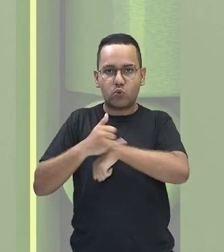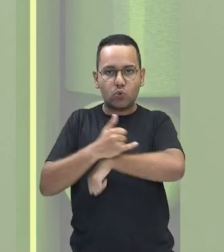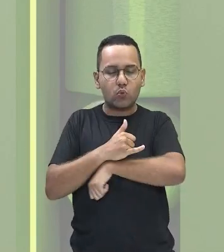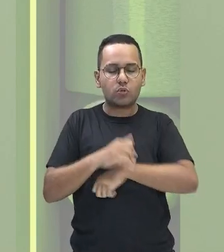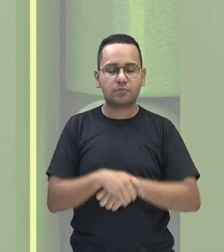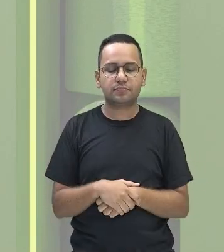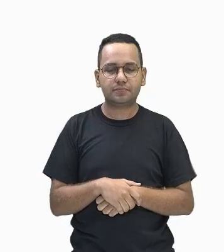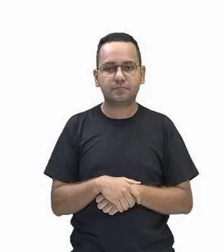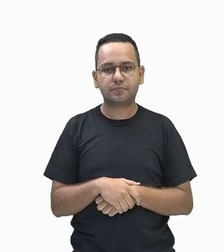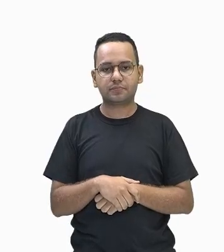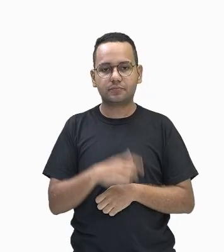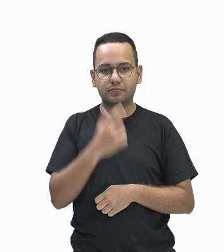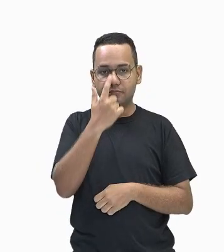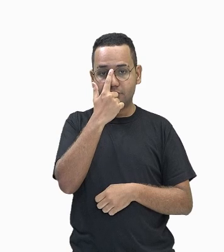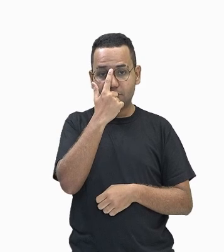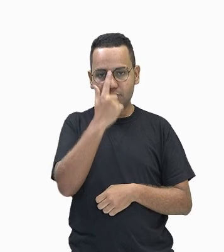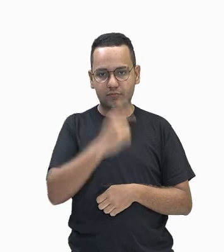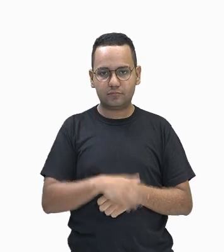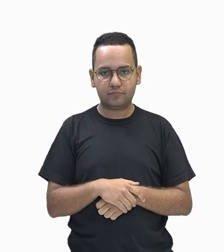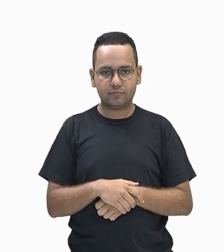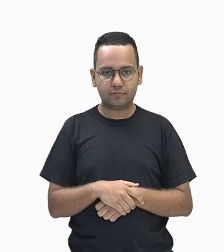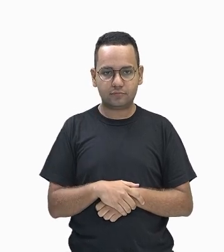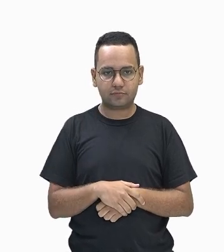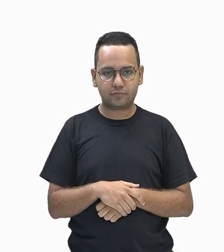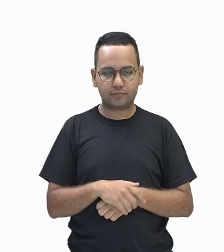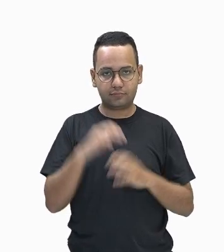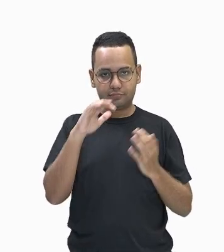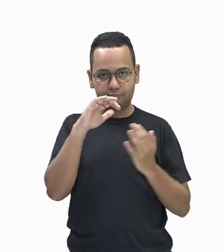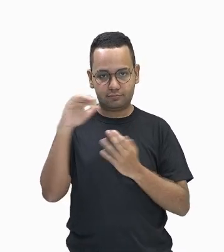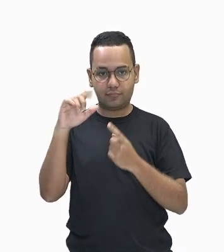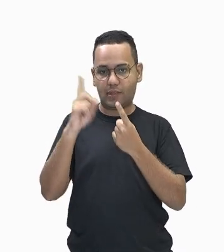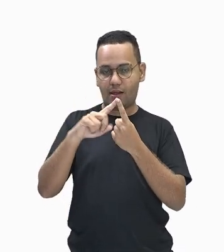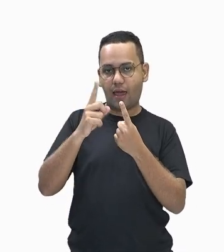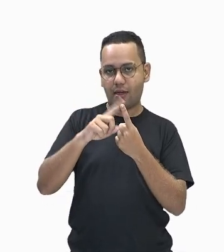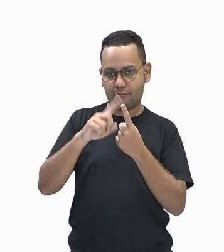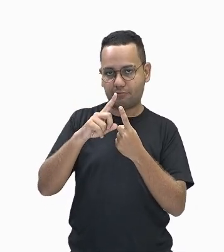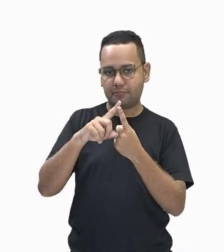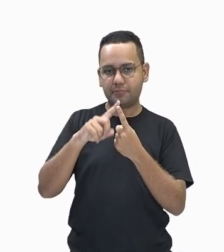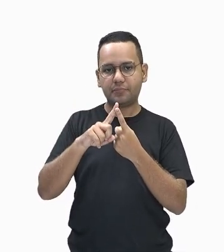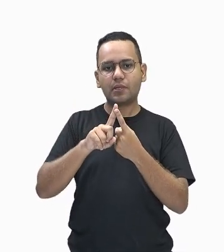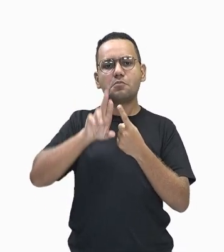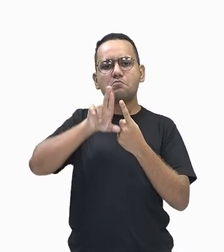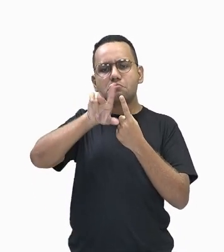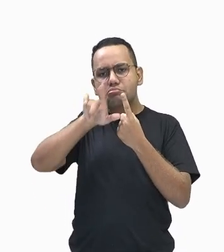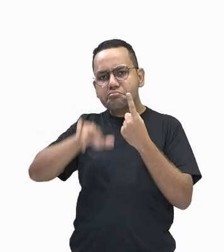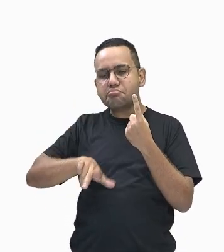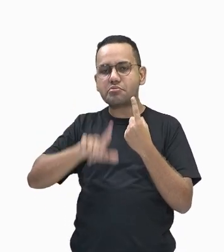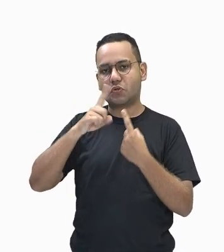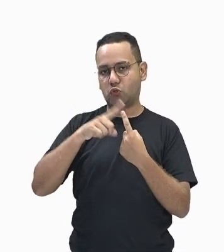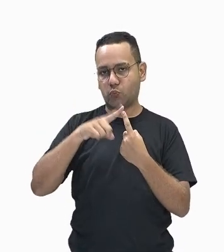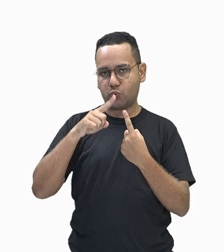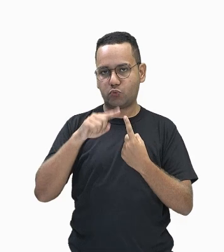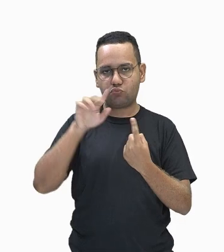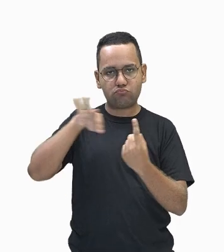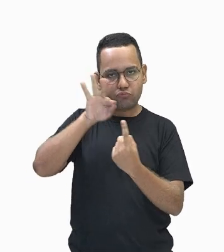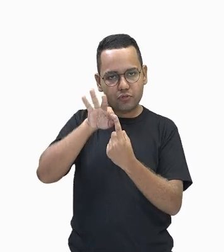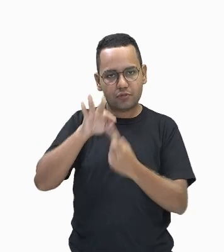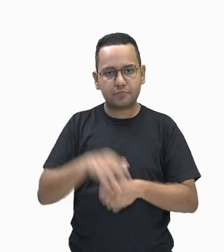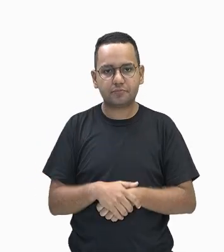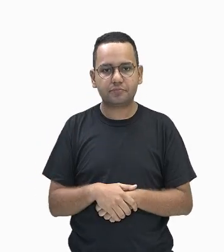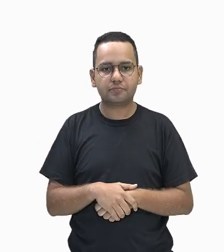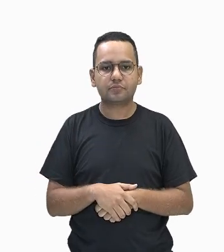às funções do tecido epitelial, o primeiro tipo de tecido que nós começamos falando na nossa aula. Ele tem a função de